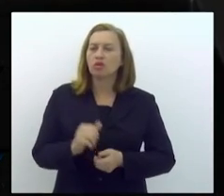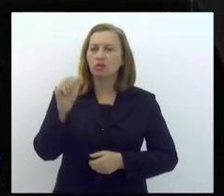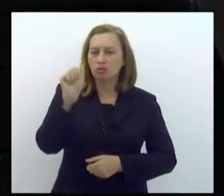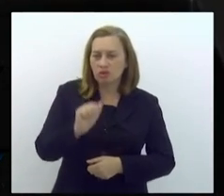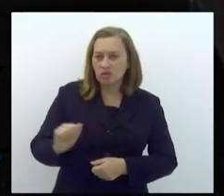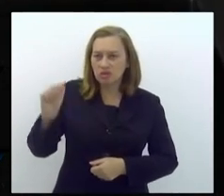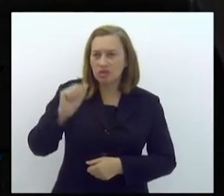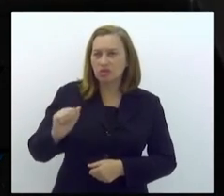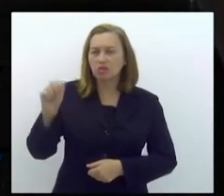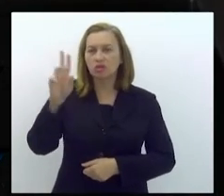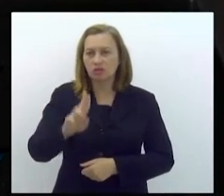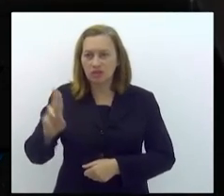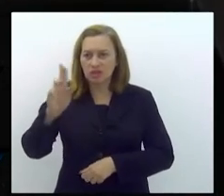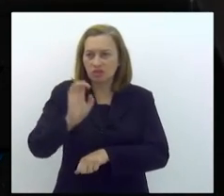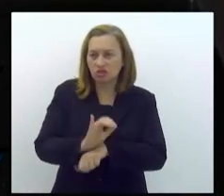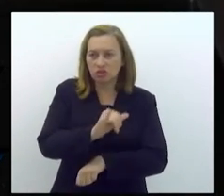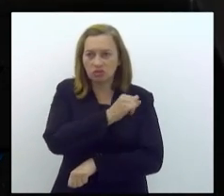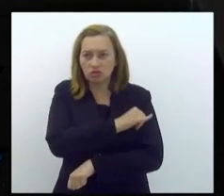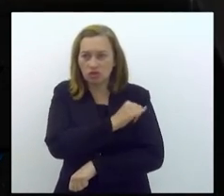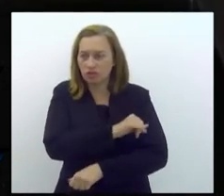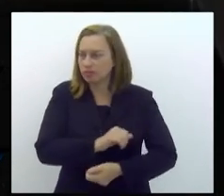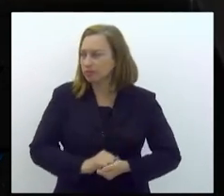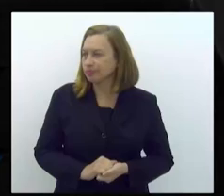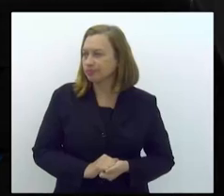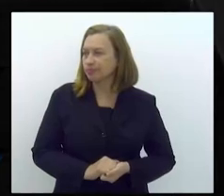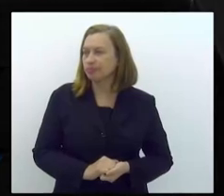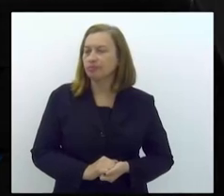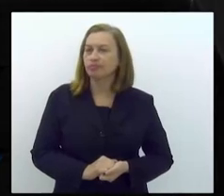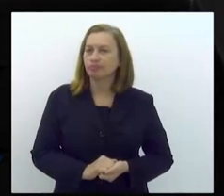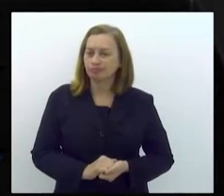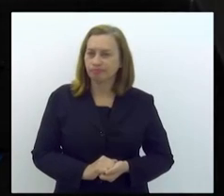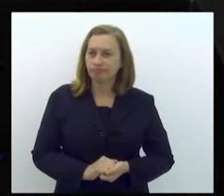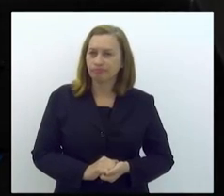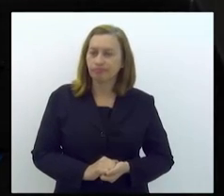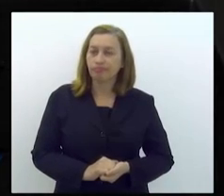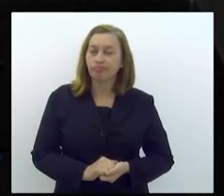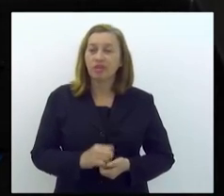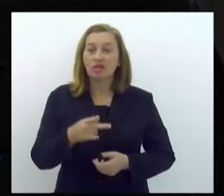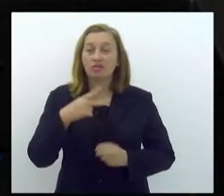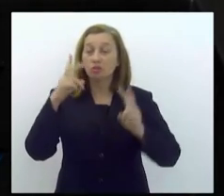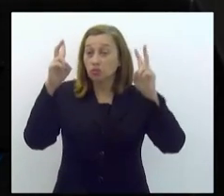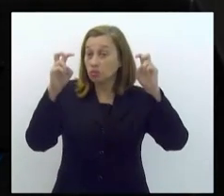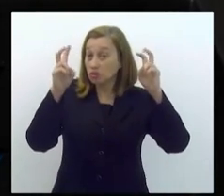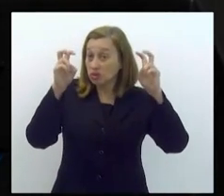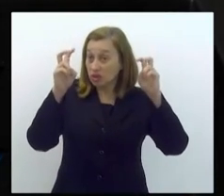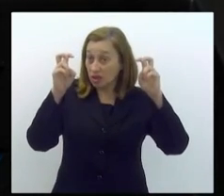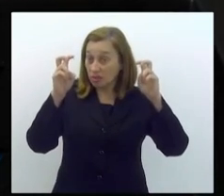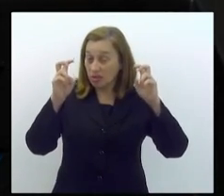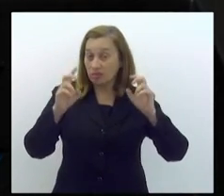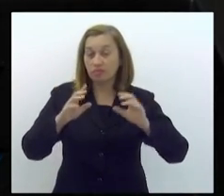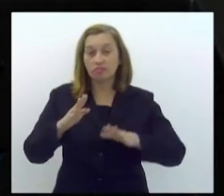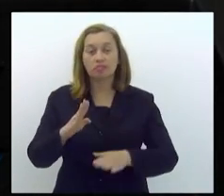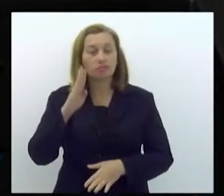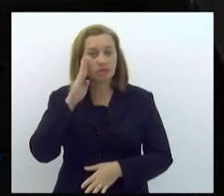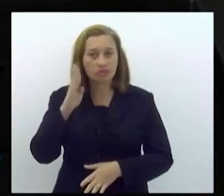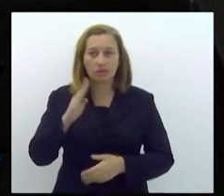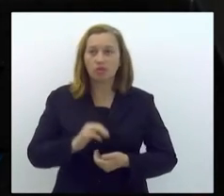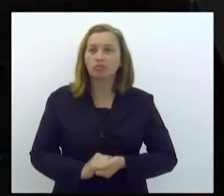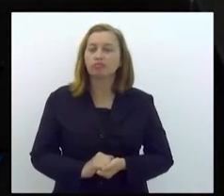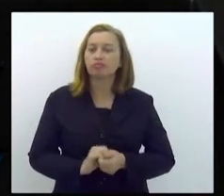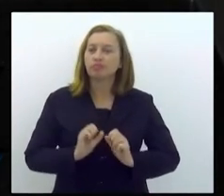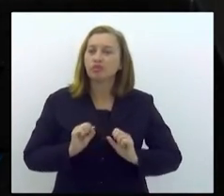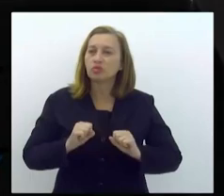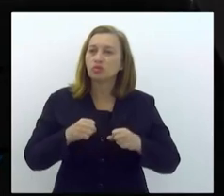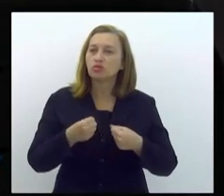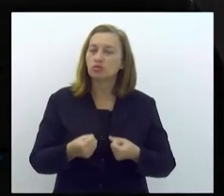Universidade do Estado do Rio de Janeiro para tratar do tema da Dedicação exclusiva a